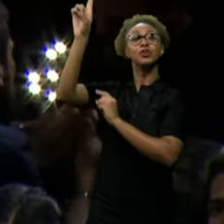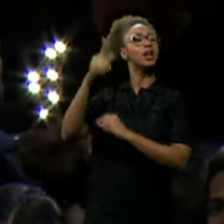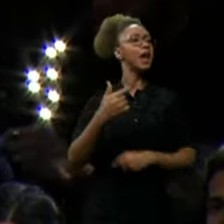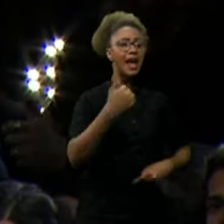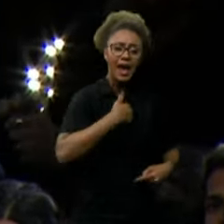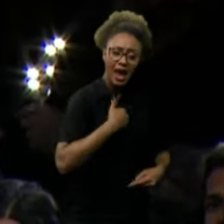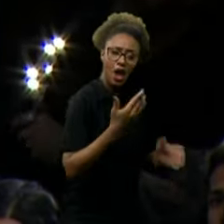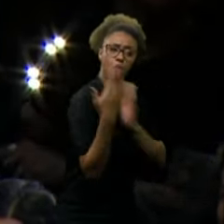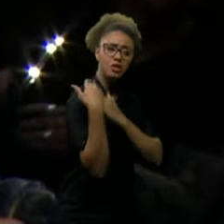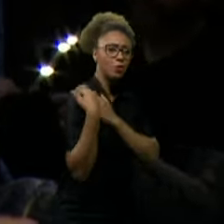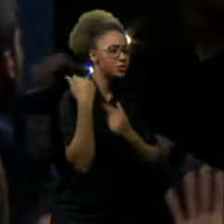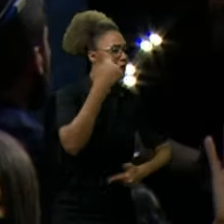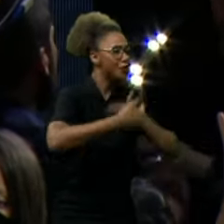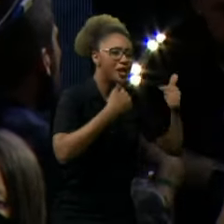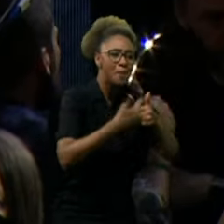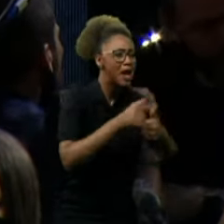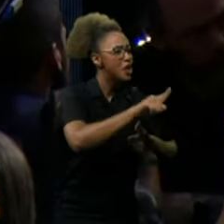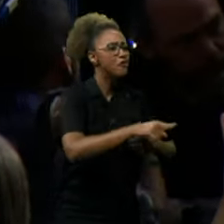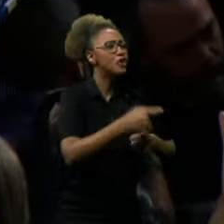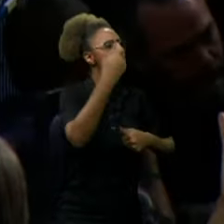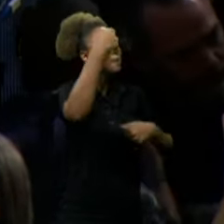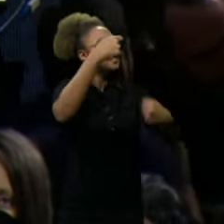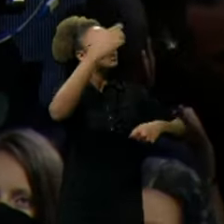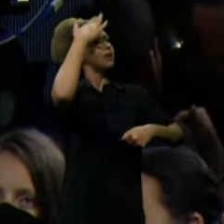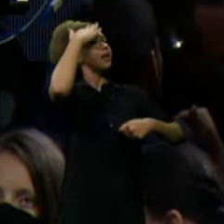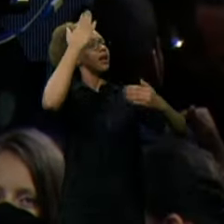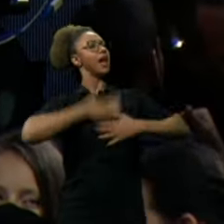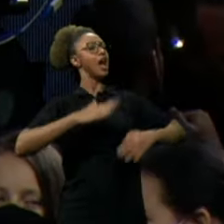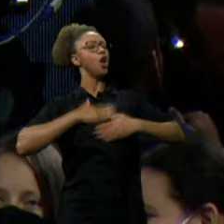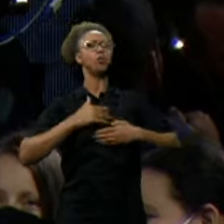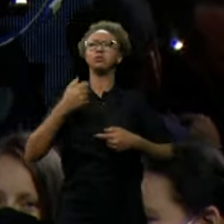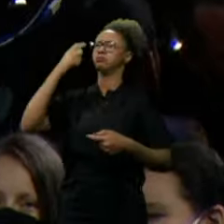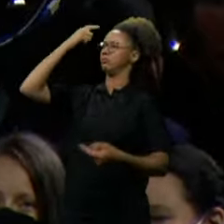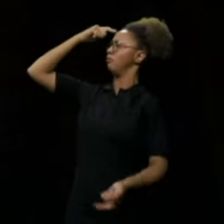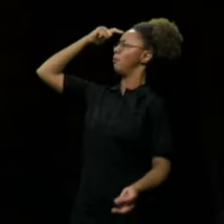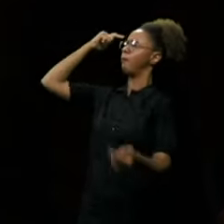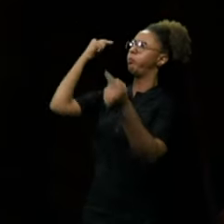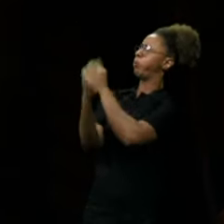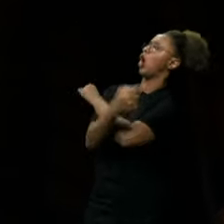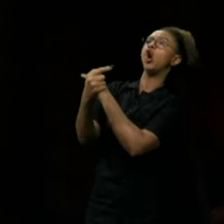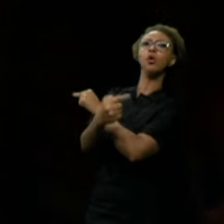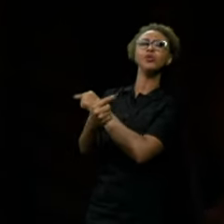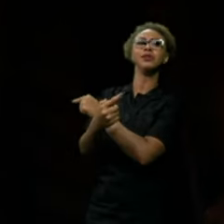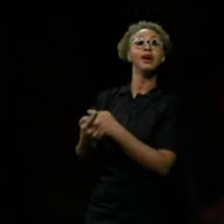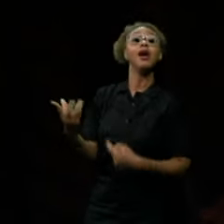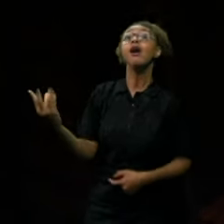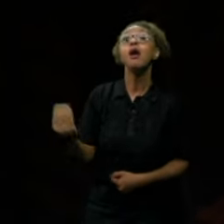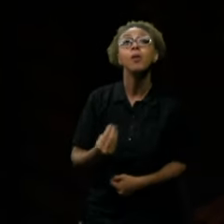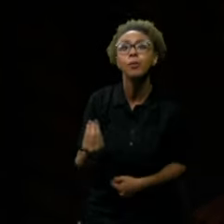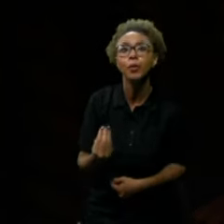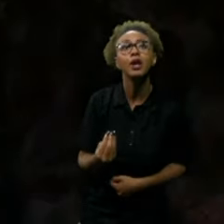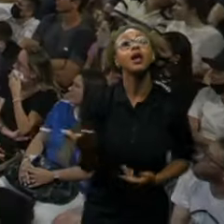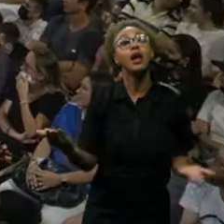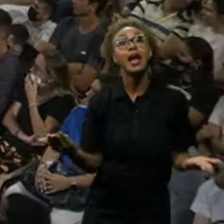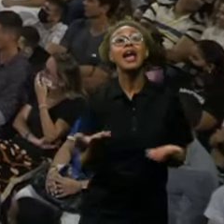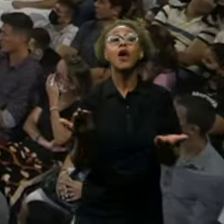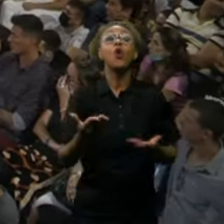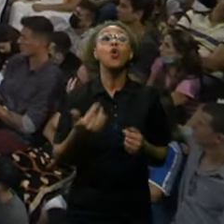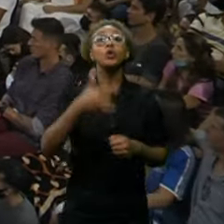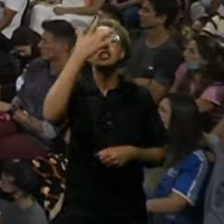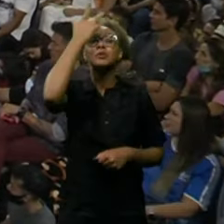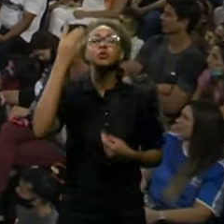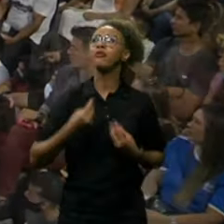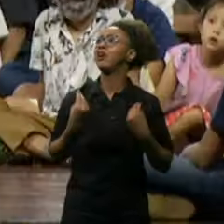trabalho é Descansar em mim aí a mente Puga e a mente buga Por que que tem gente botando o